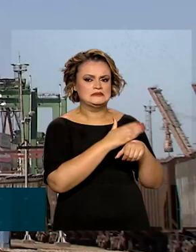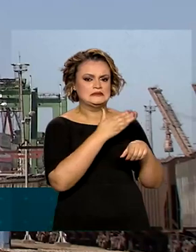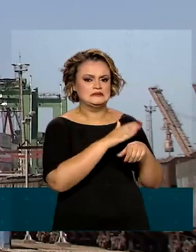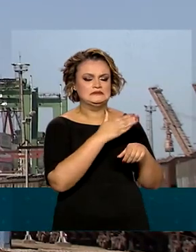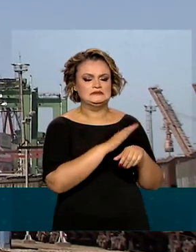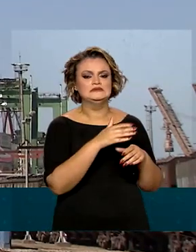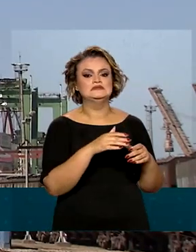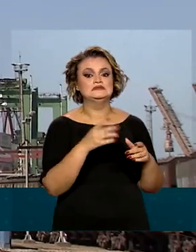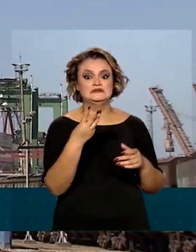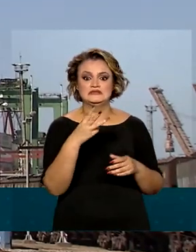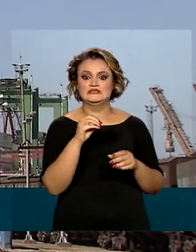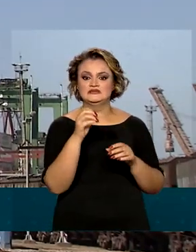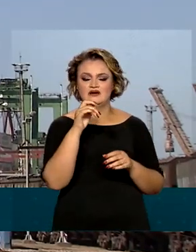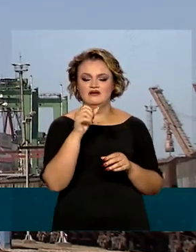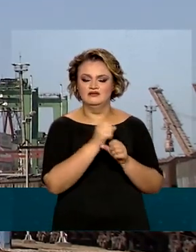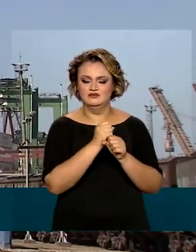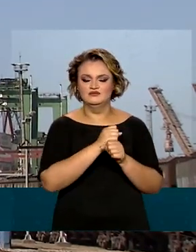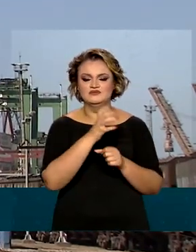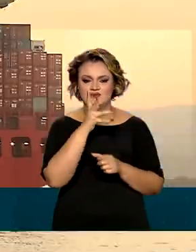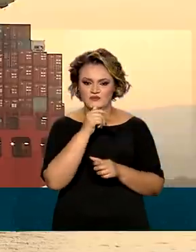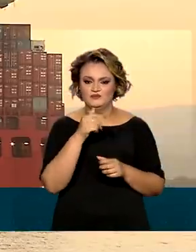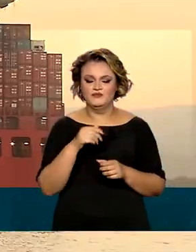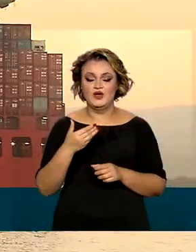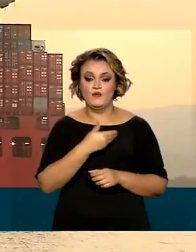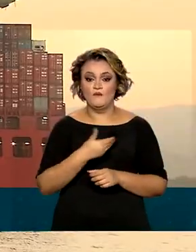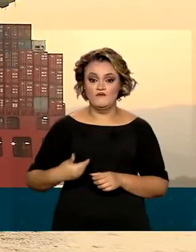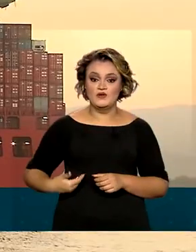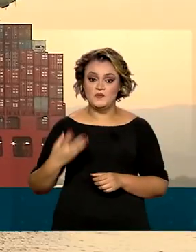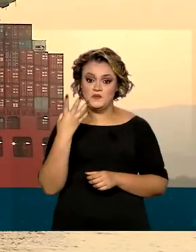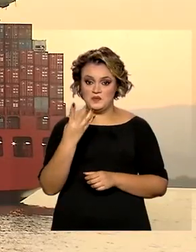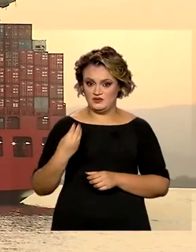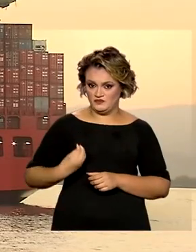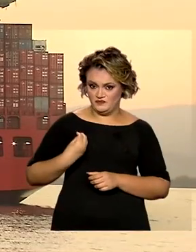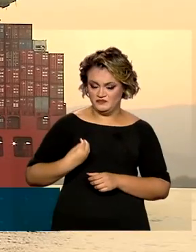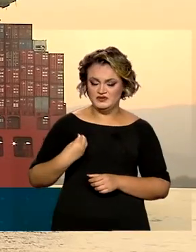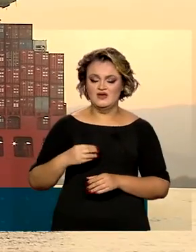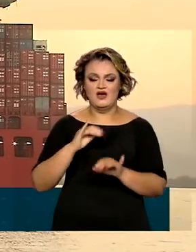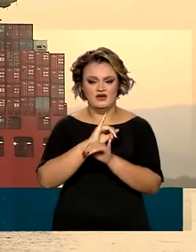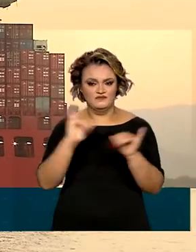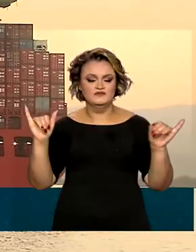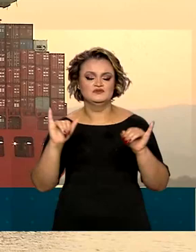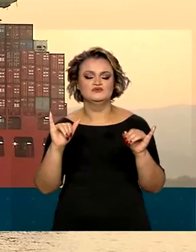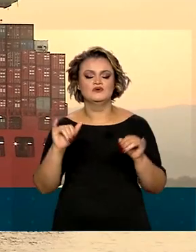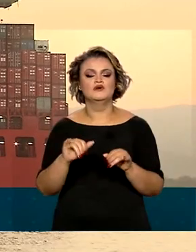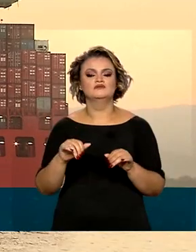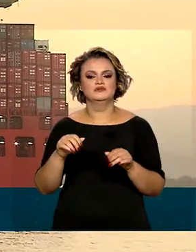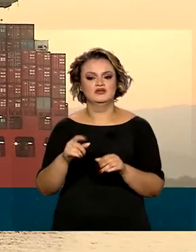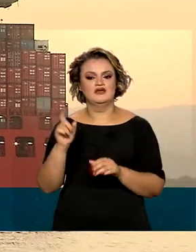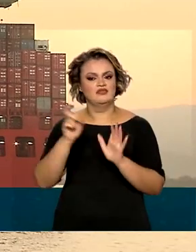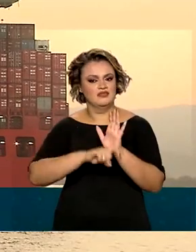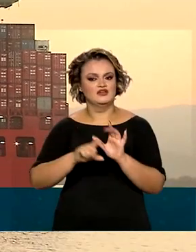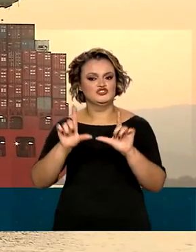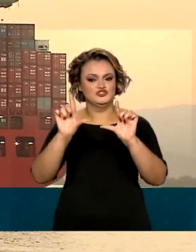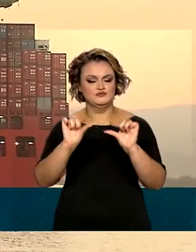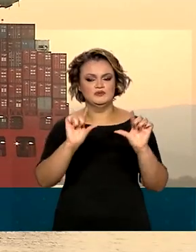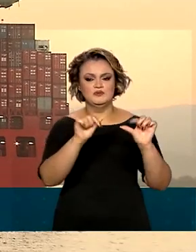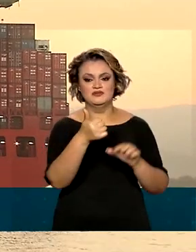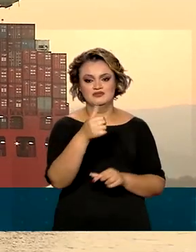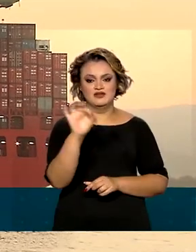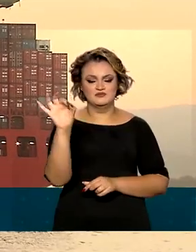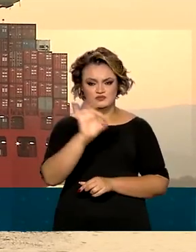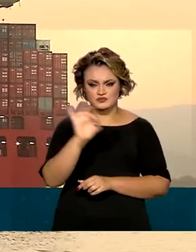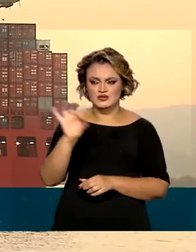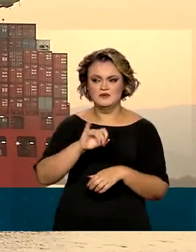quase trinta anos os quatro governos integram o bloco anunciar a redução em 10 por cento das alíquotas